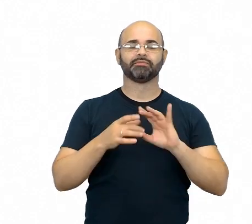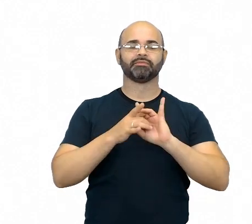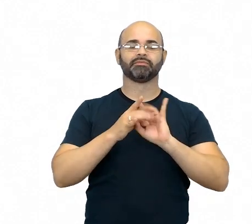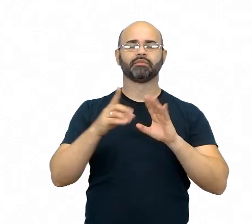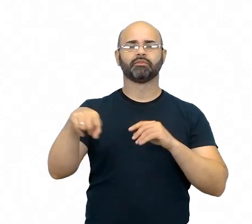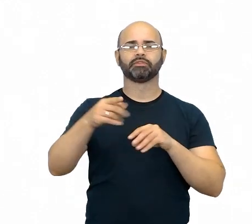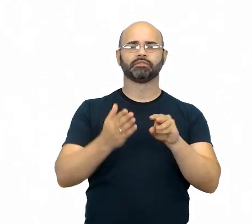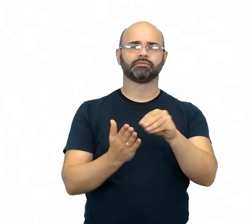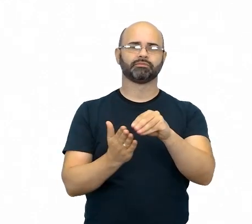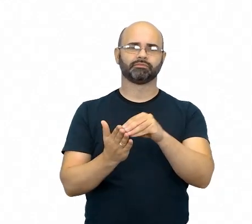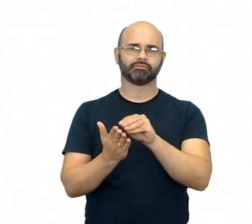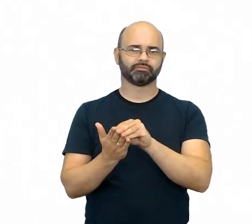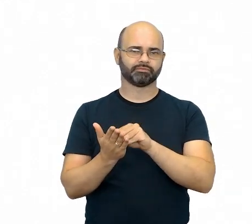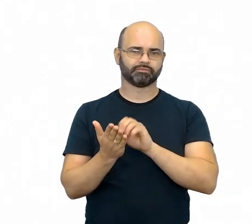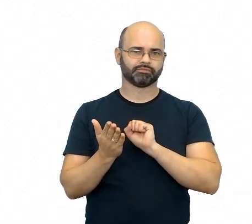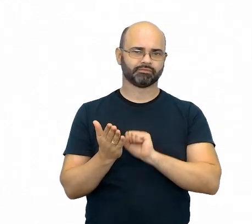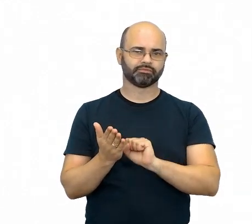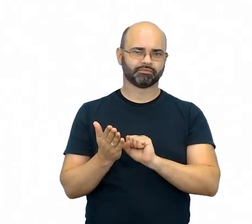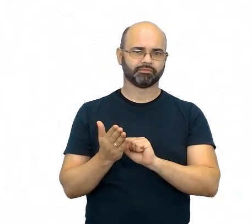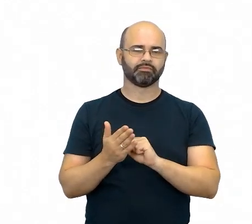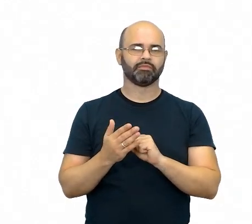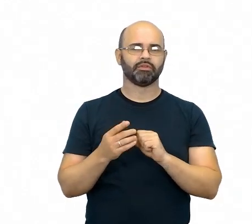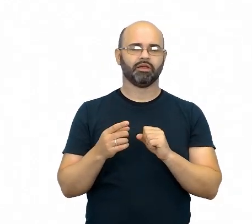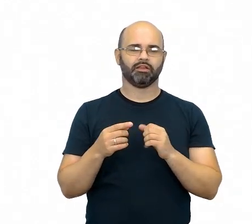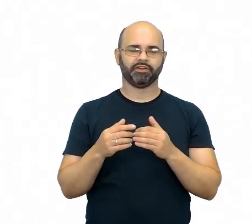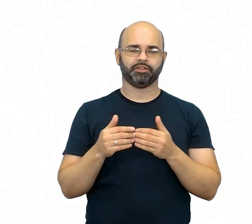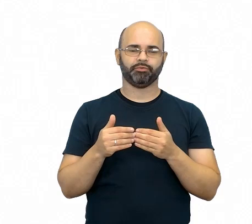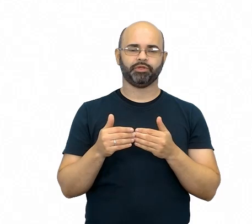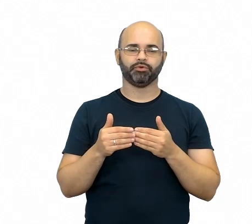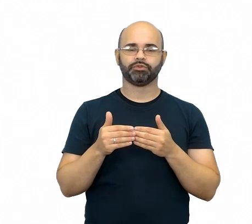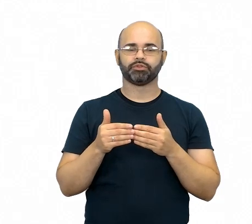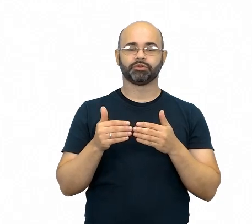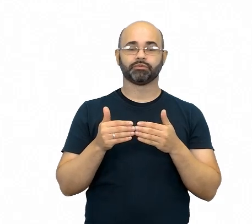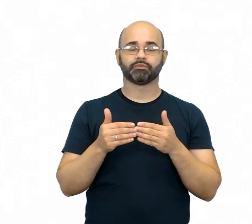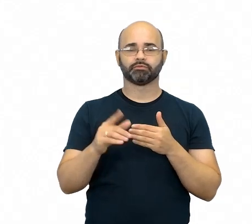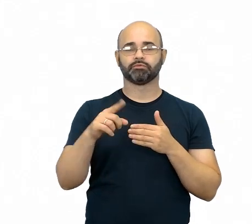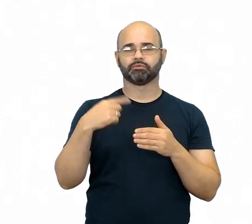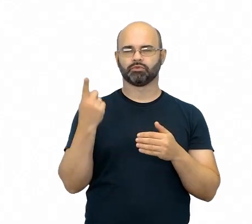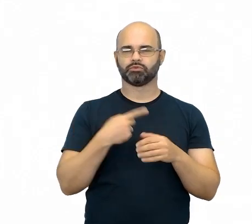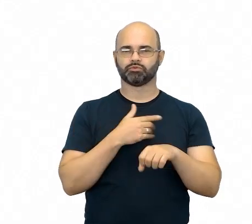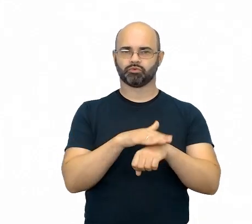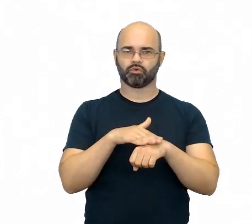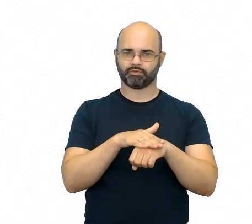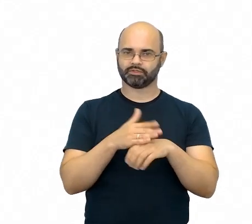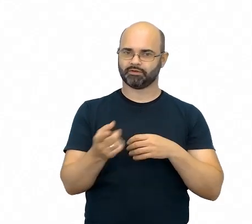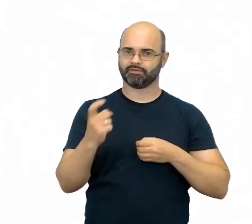suas anotações, e daí nós voltaremos a conversar.